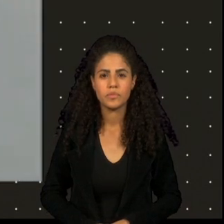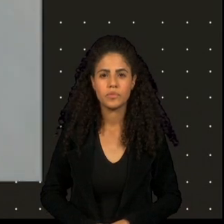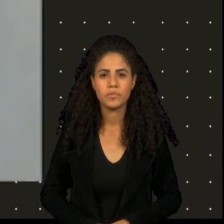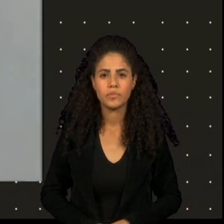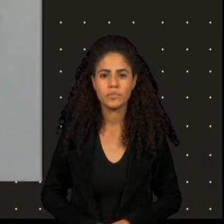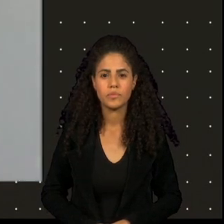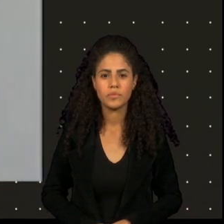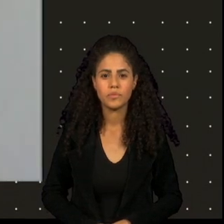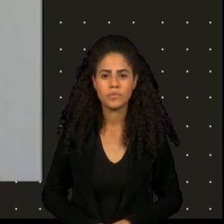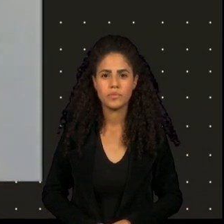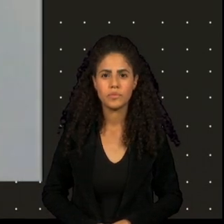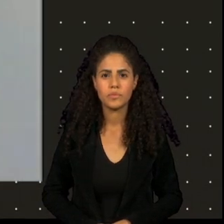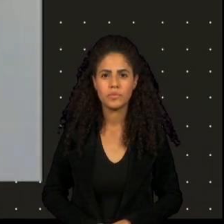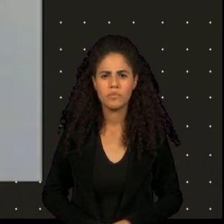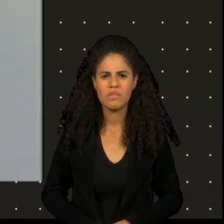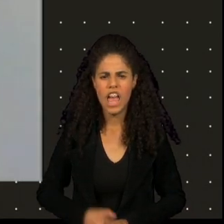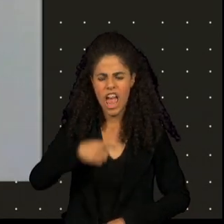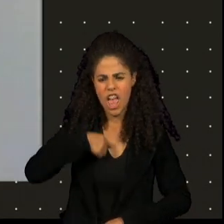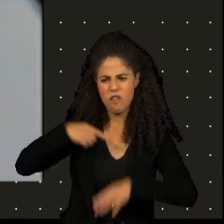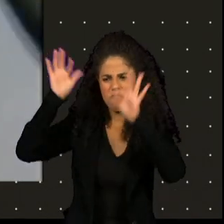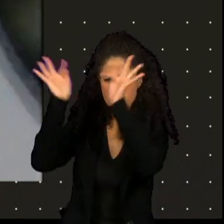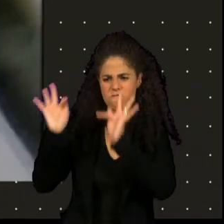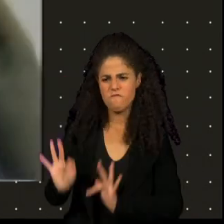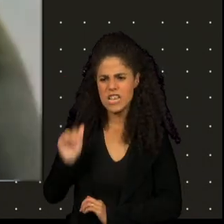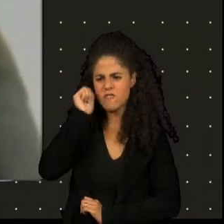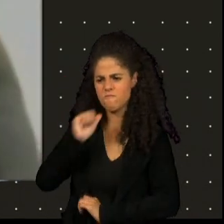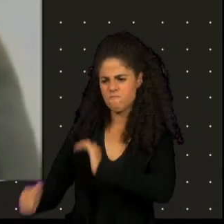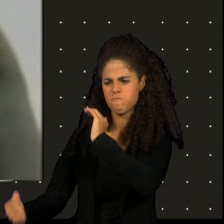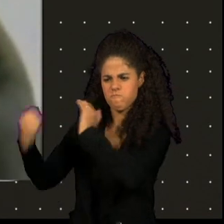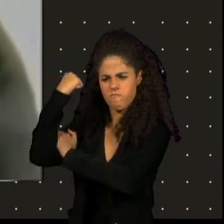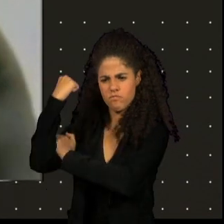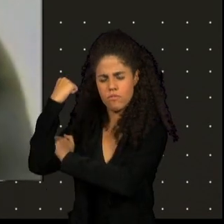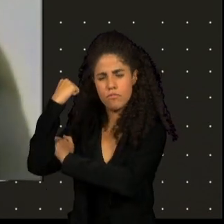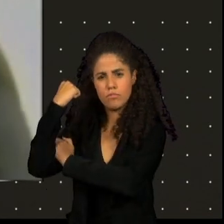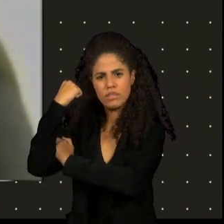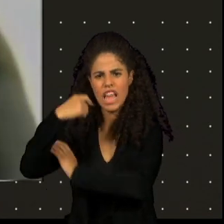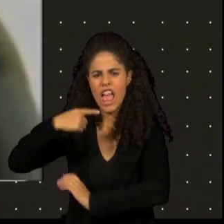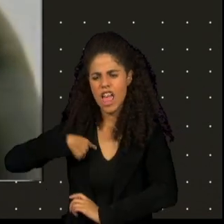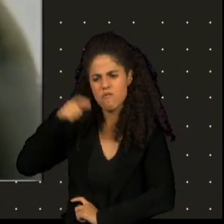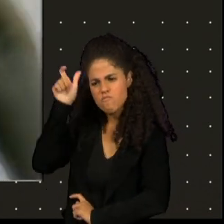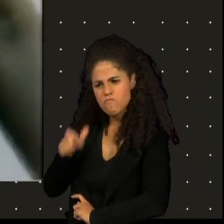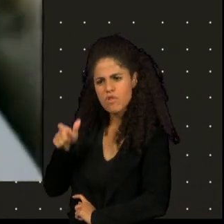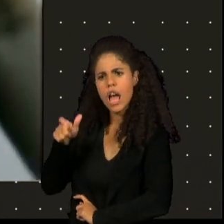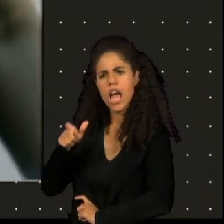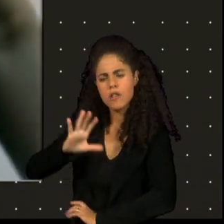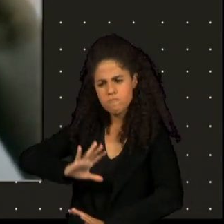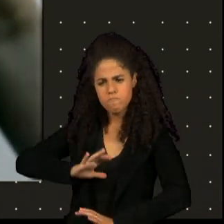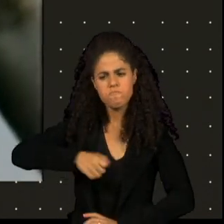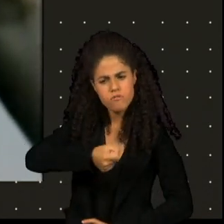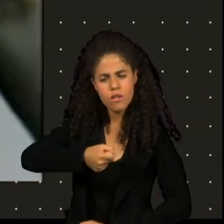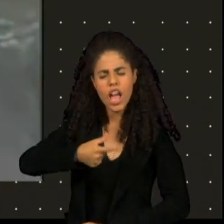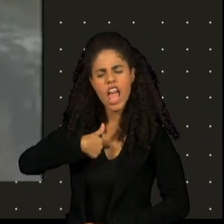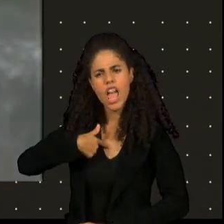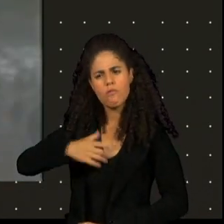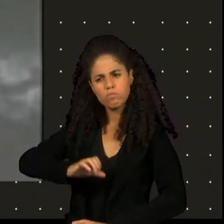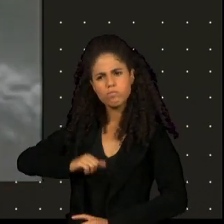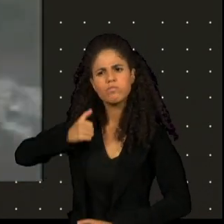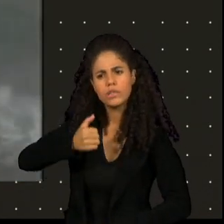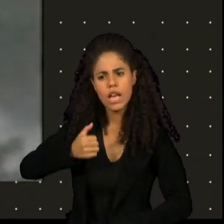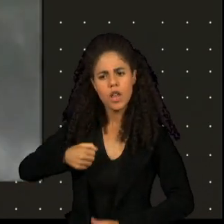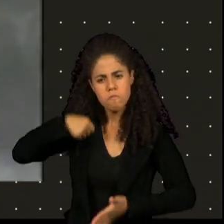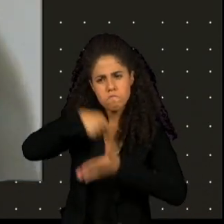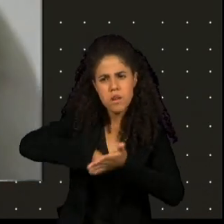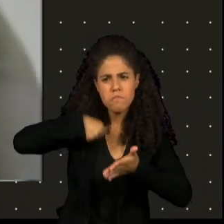Eu sou simplesmente uma mulher do século XXI. Sou um demônio anti-ocidental. Eu cheguei